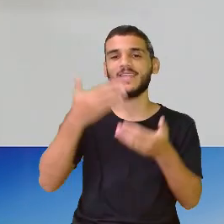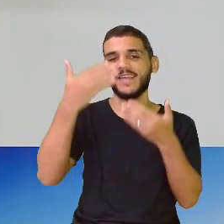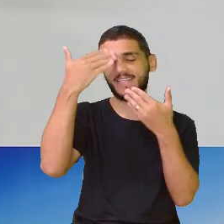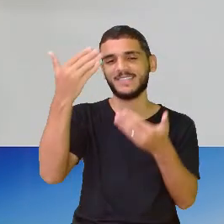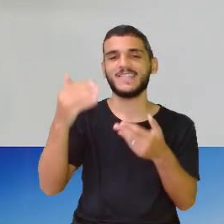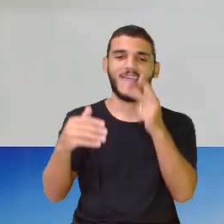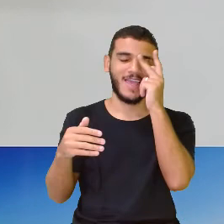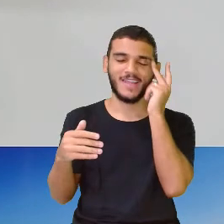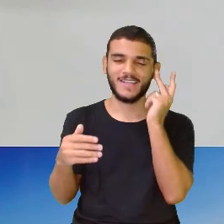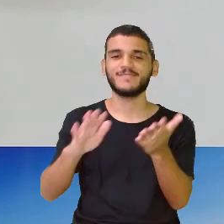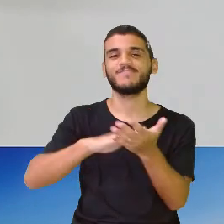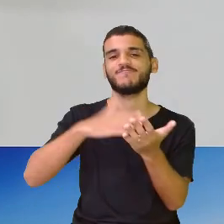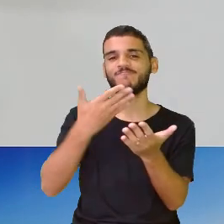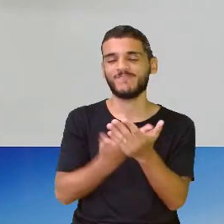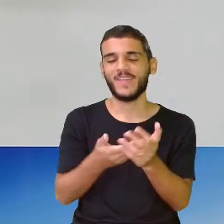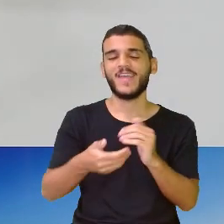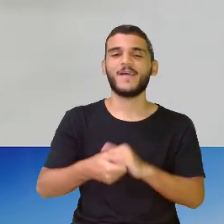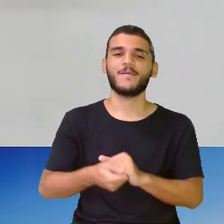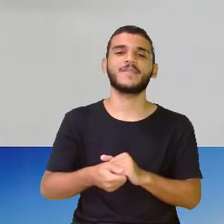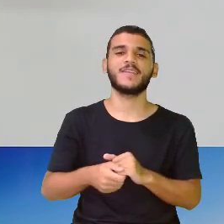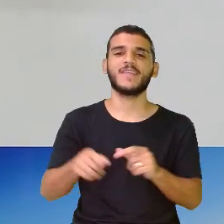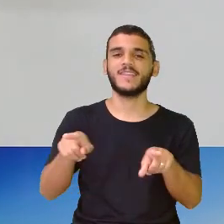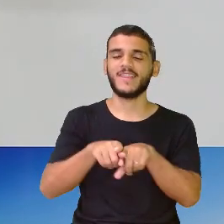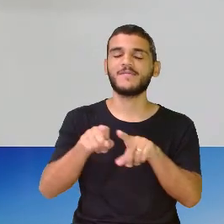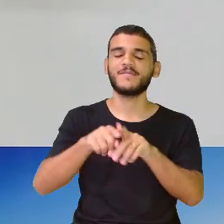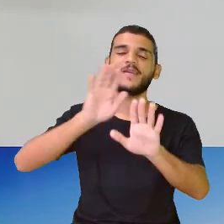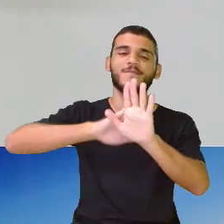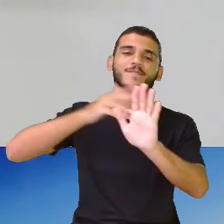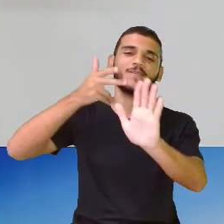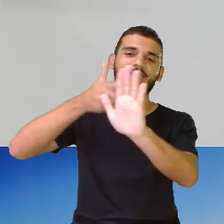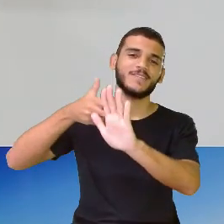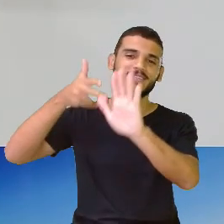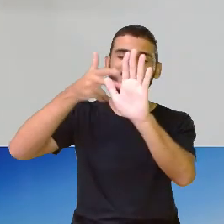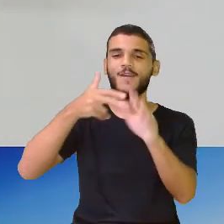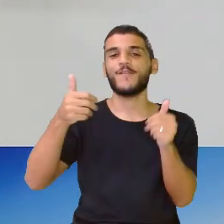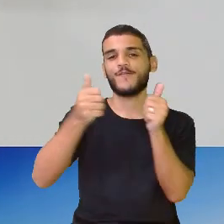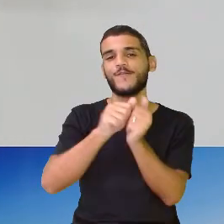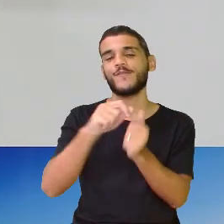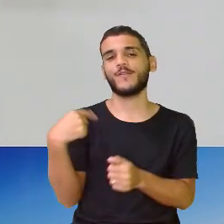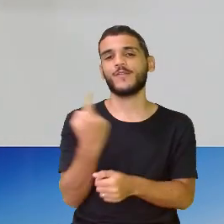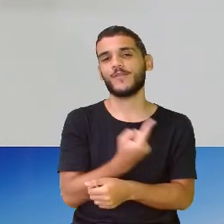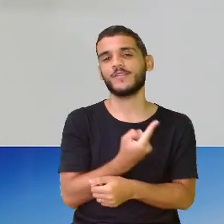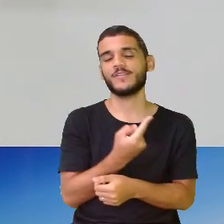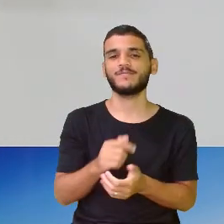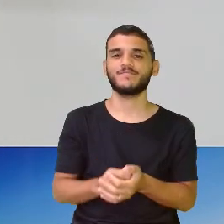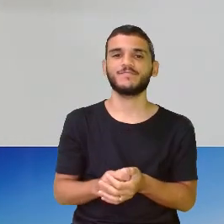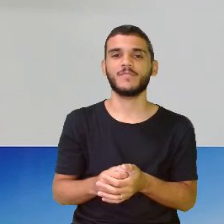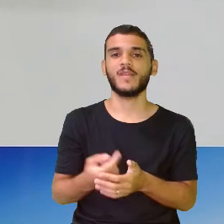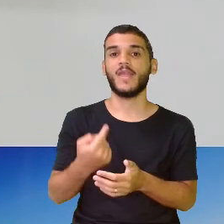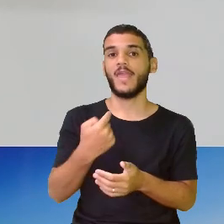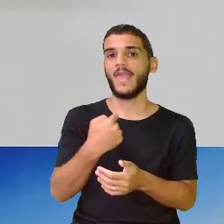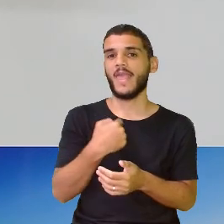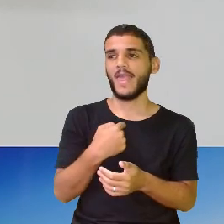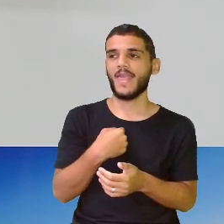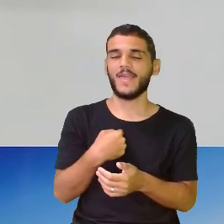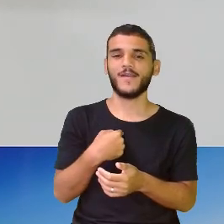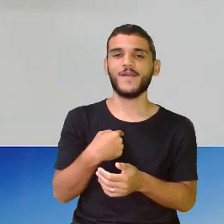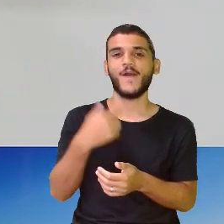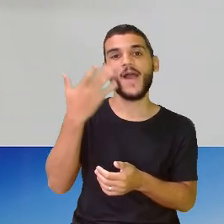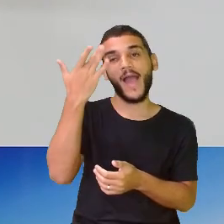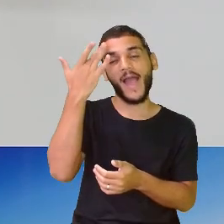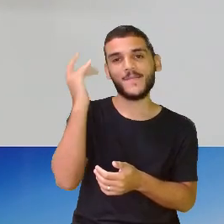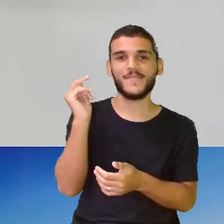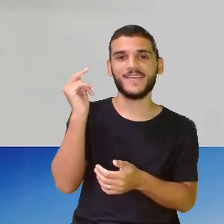a Clisma, quero agradecer a produção, agradecer a vocês que estão aqui conosco e dizer a vocês que eu não vejo vocês amanhã,